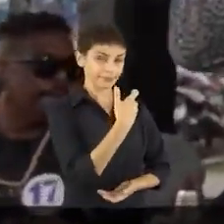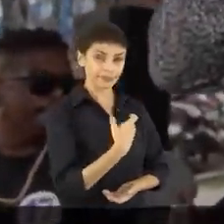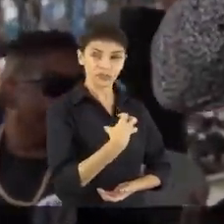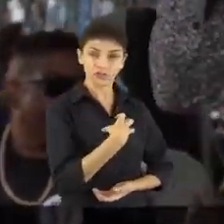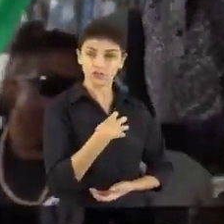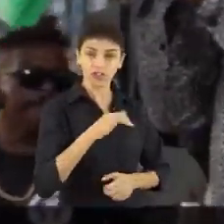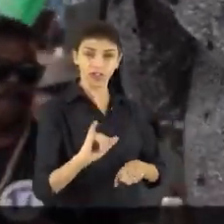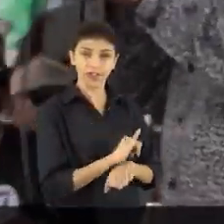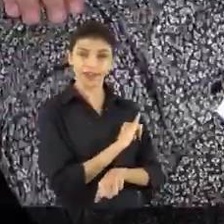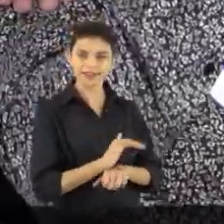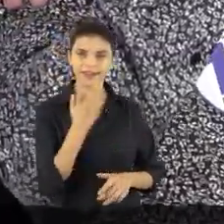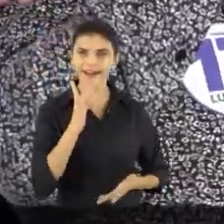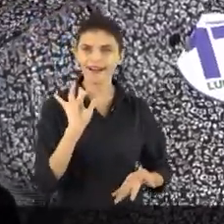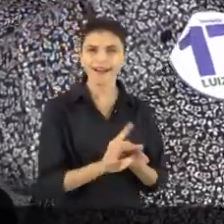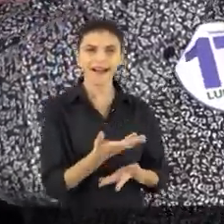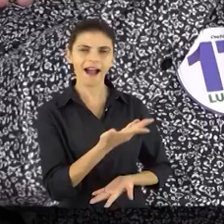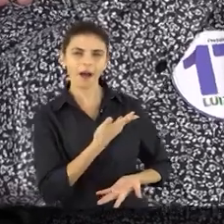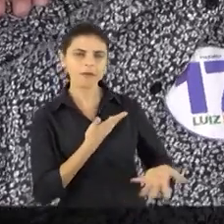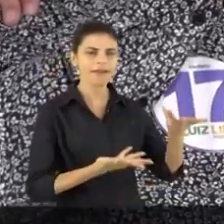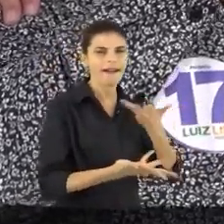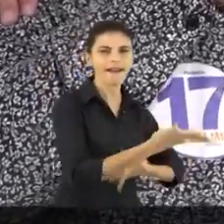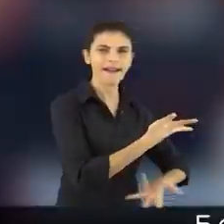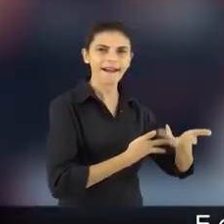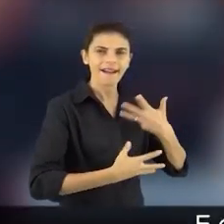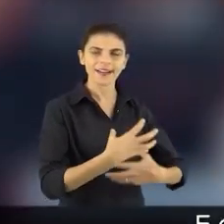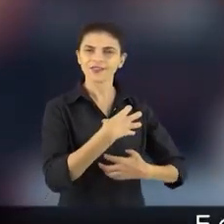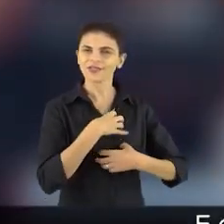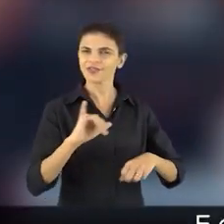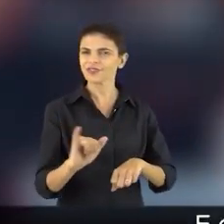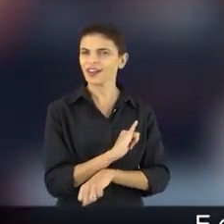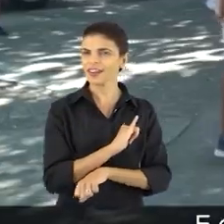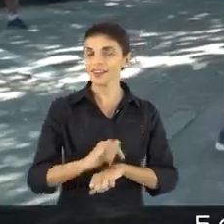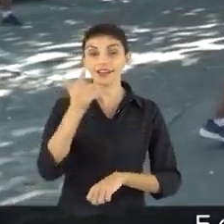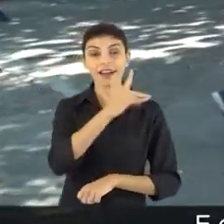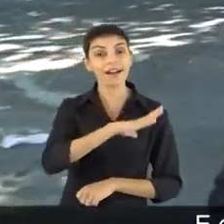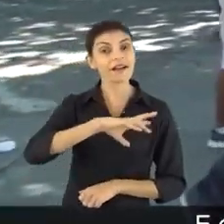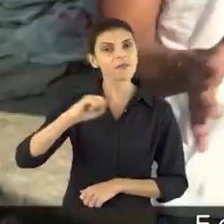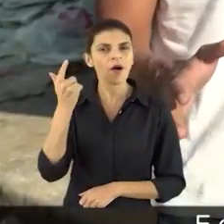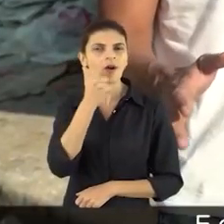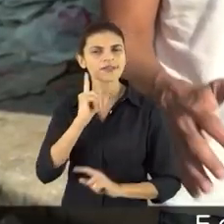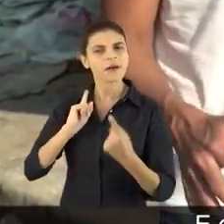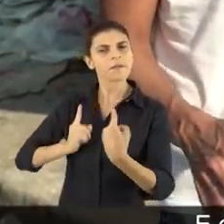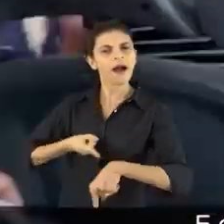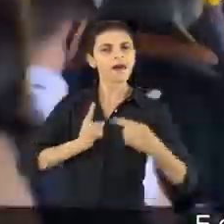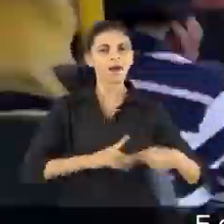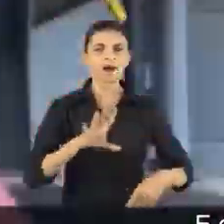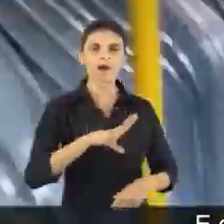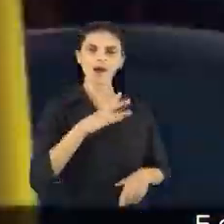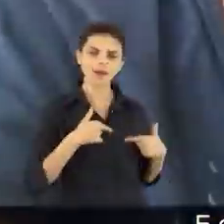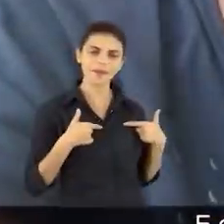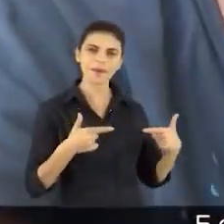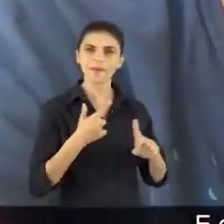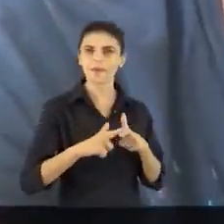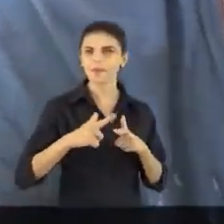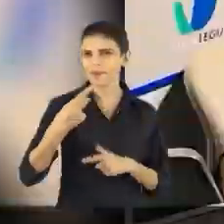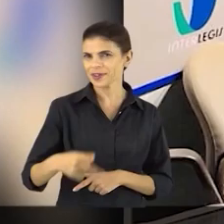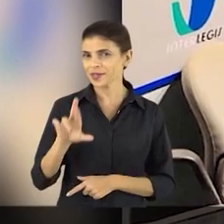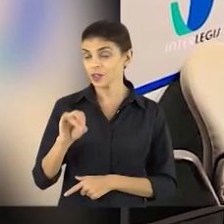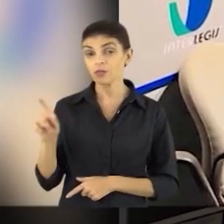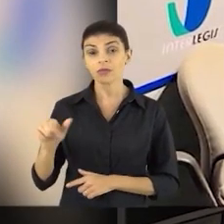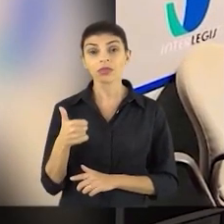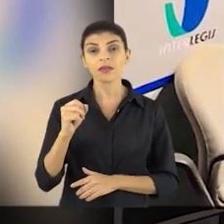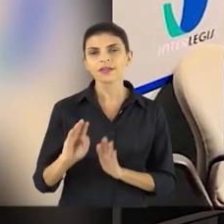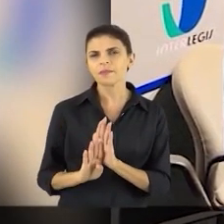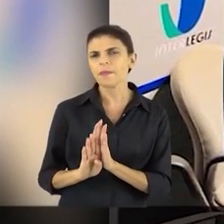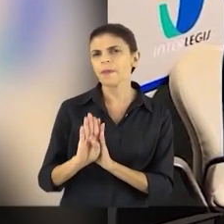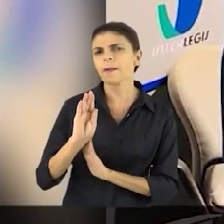jeito sincero, Luiz vai conquistando amigos. E com garra de campeão, encara com coragem os dramas do Rio.